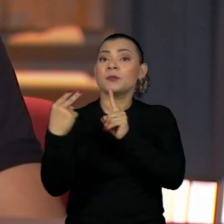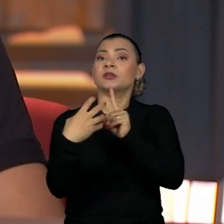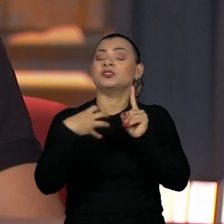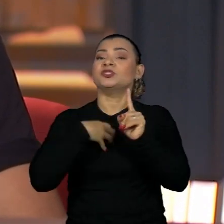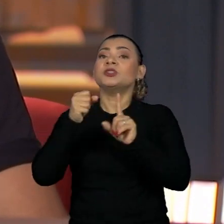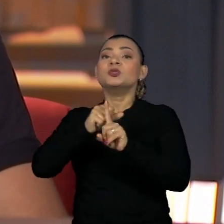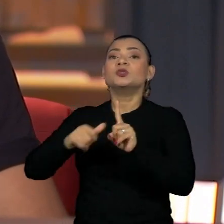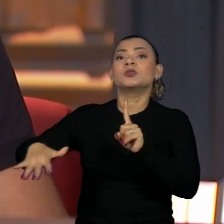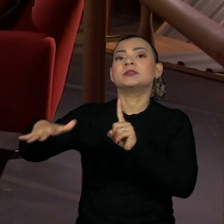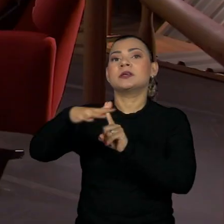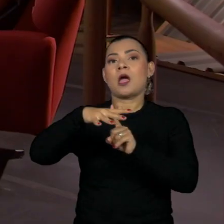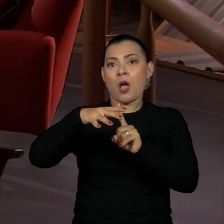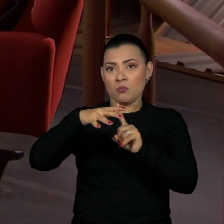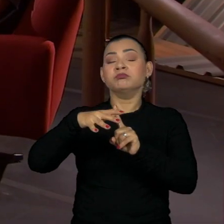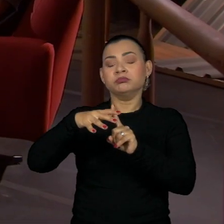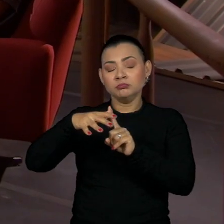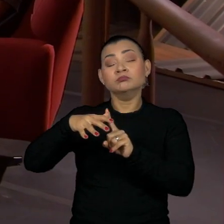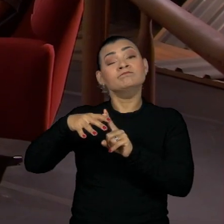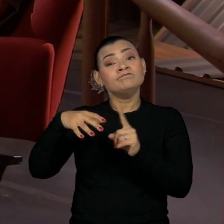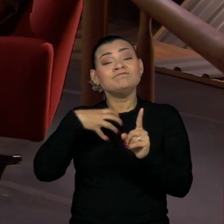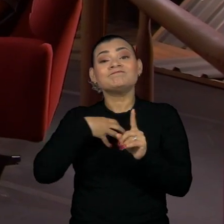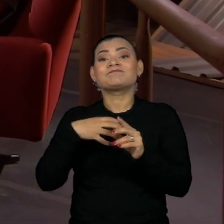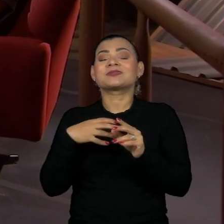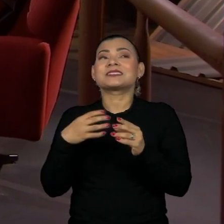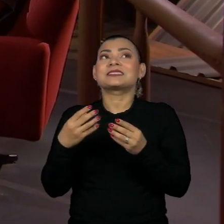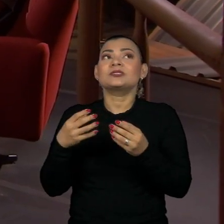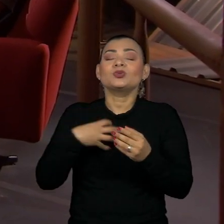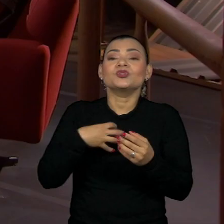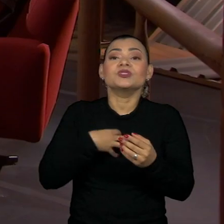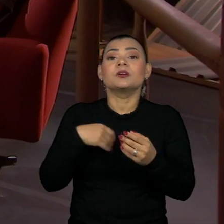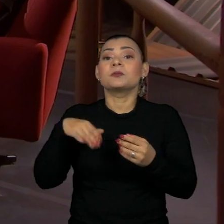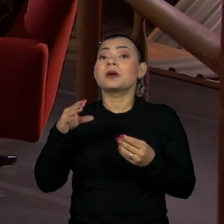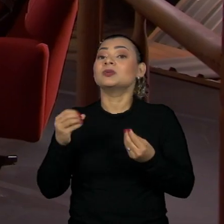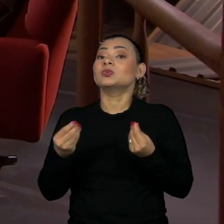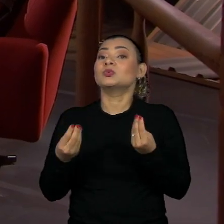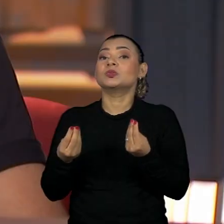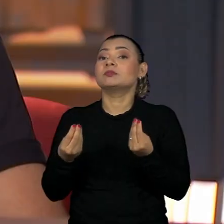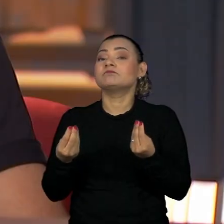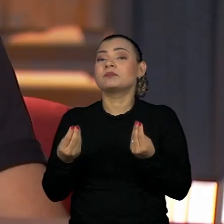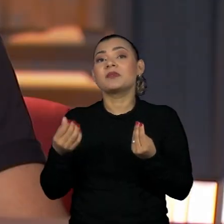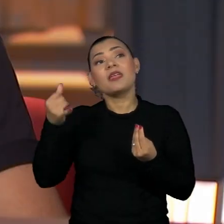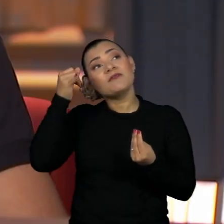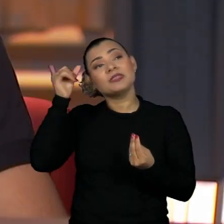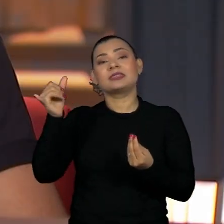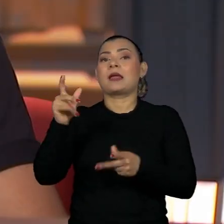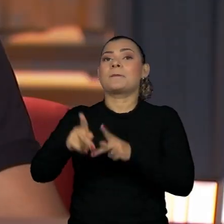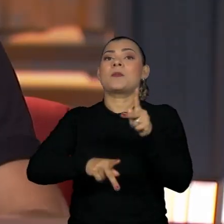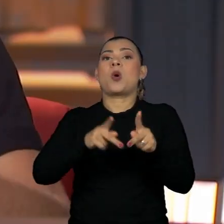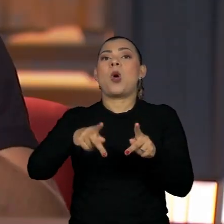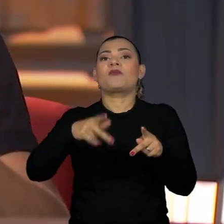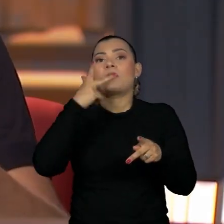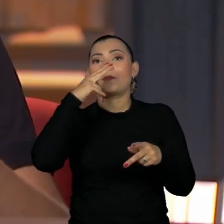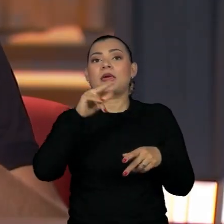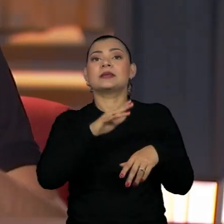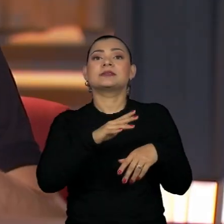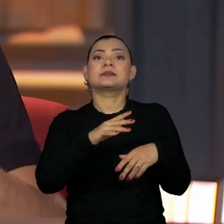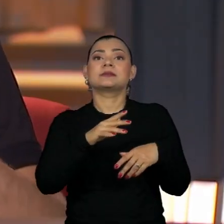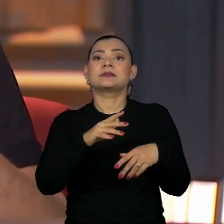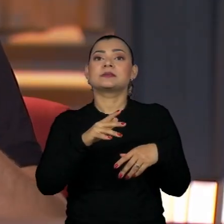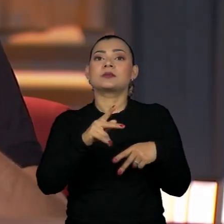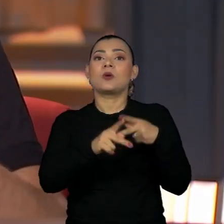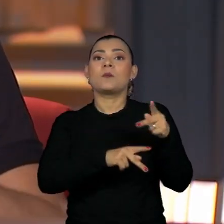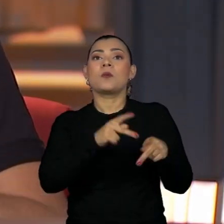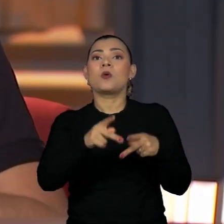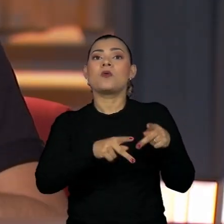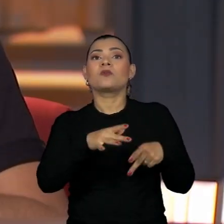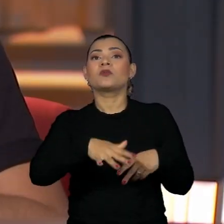essa visão. E que não venha, de certa maneira, deixar a população